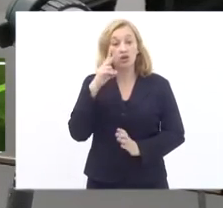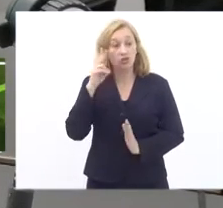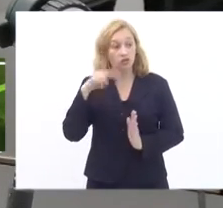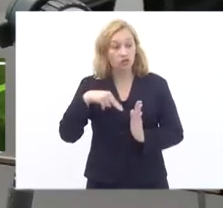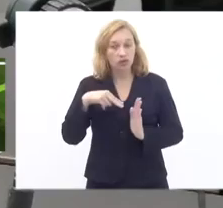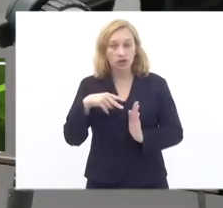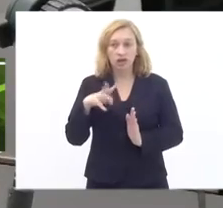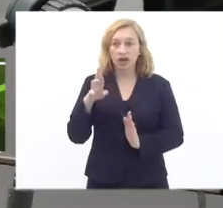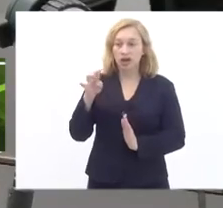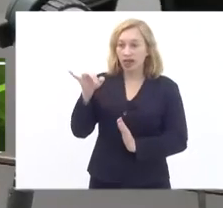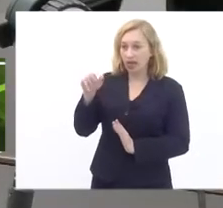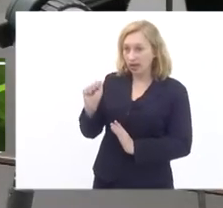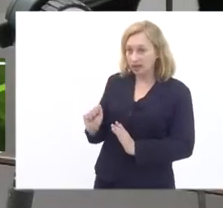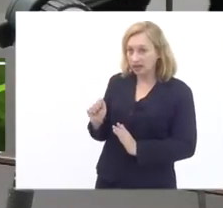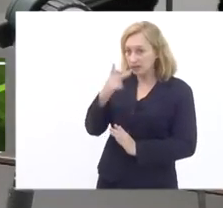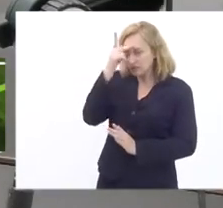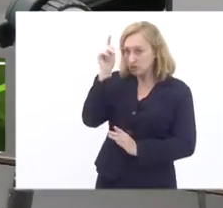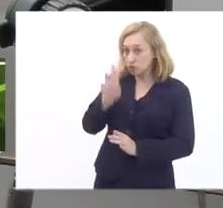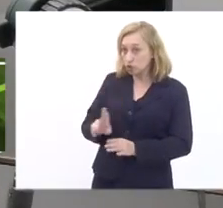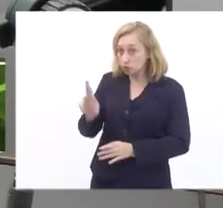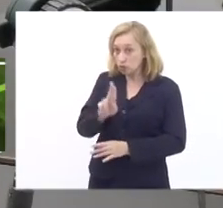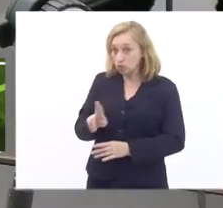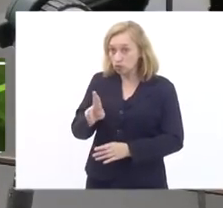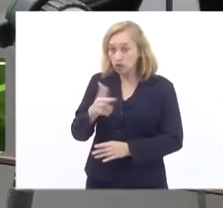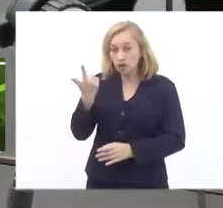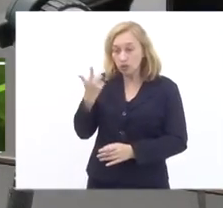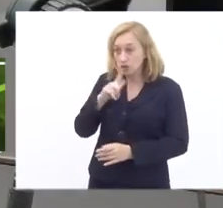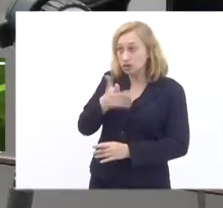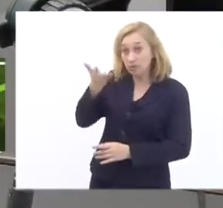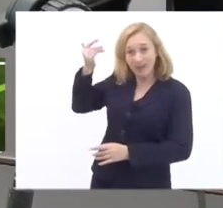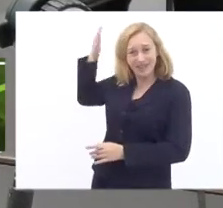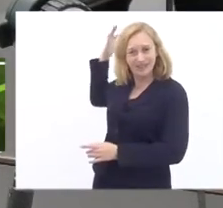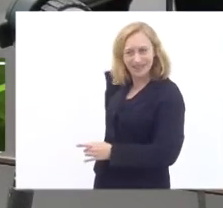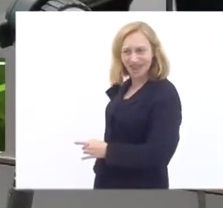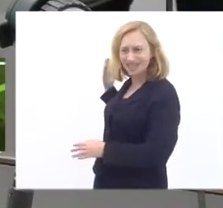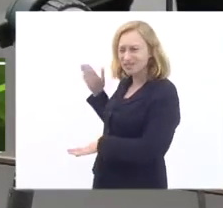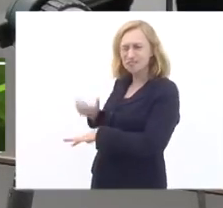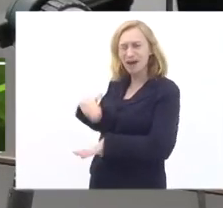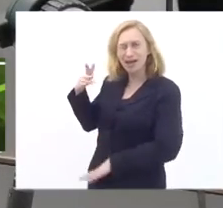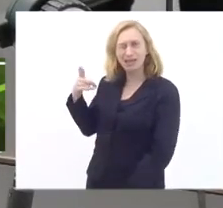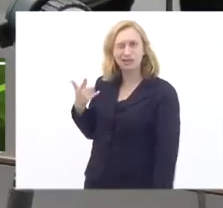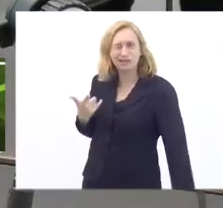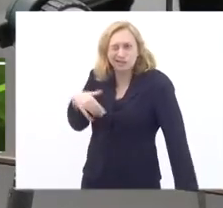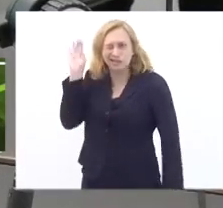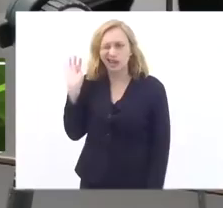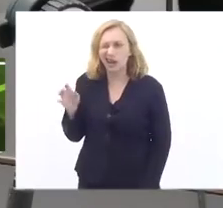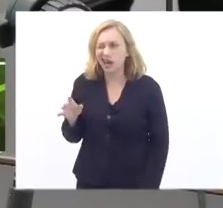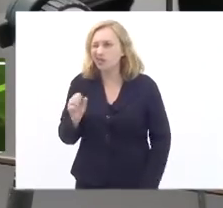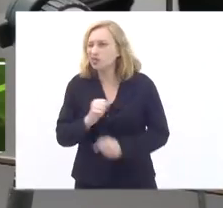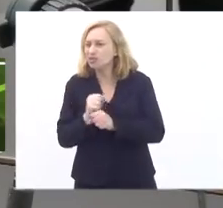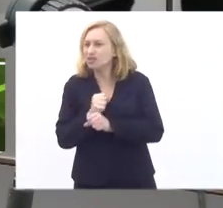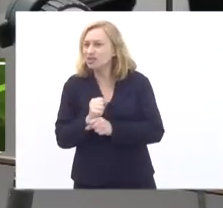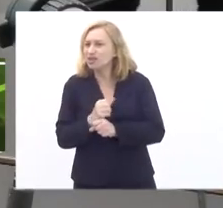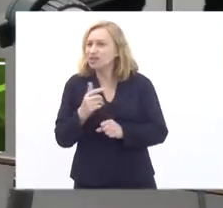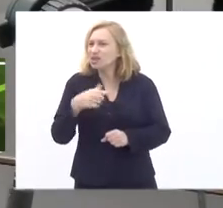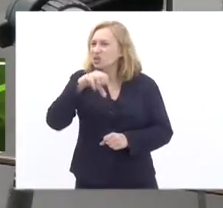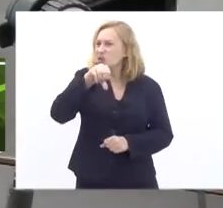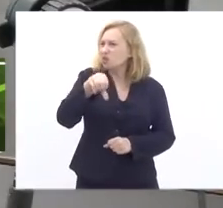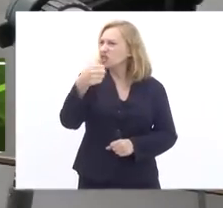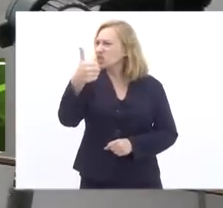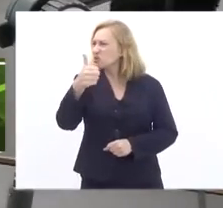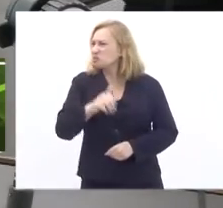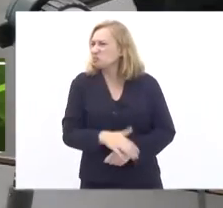renda do usuário e consegui, naquela época, e tem mais de sei lá quantos anos, foi